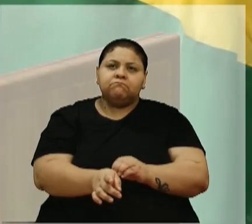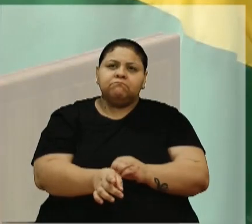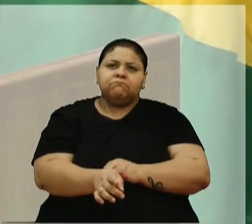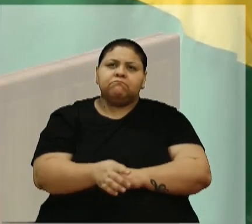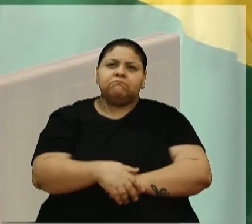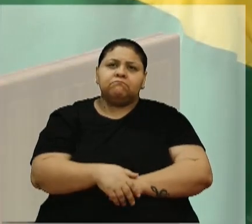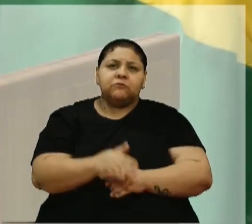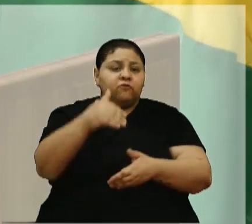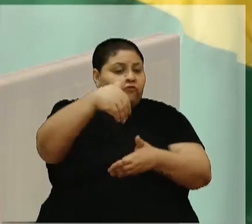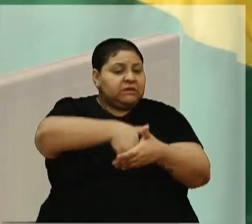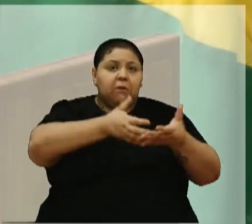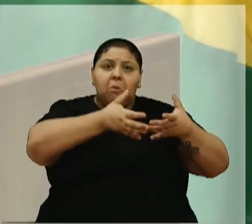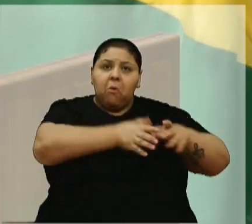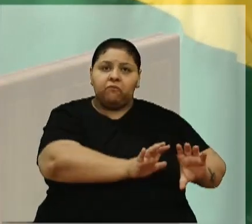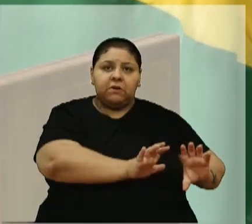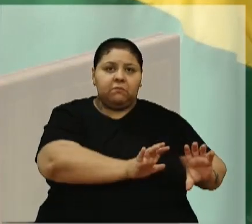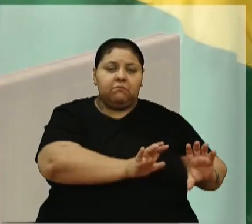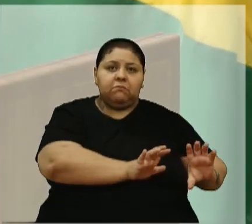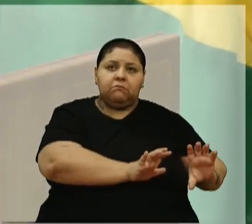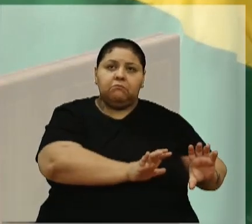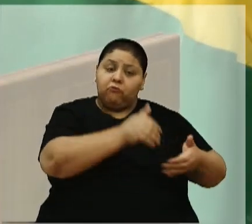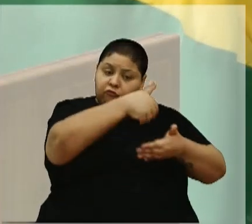vou votar contra.